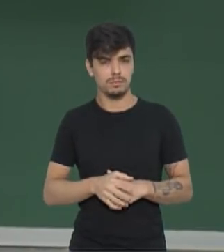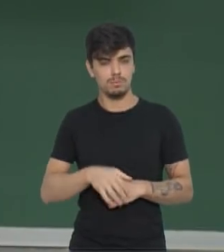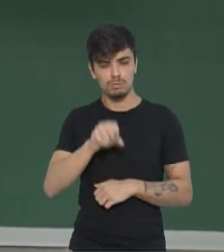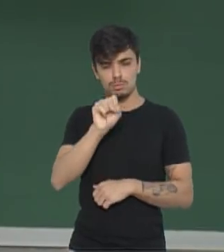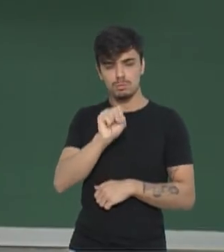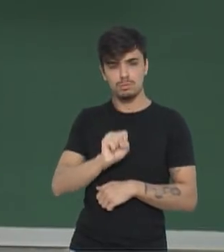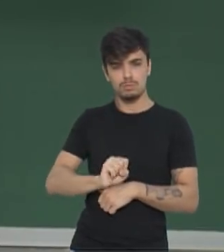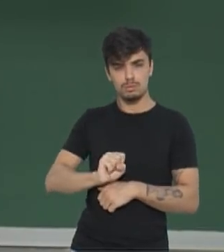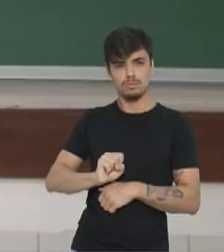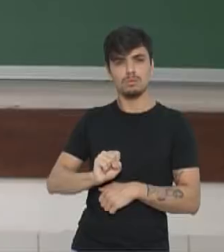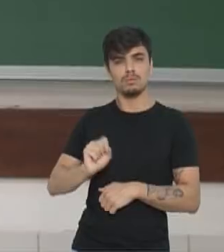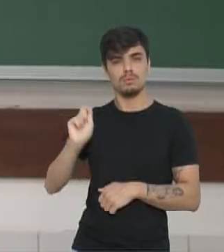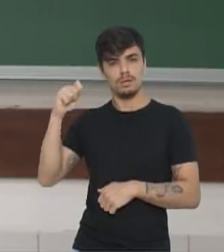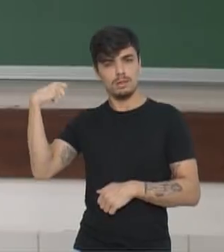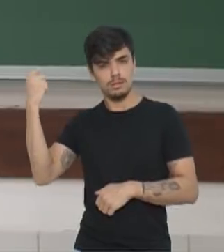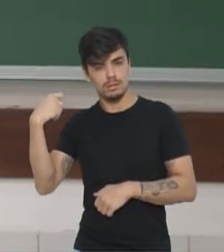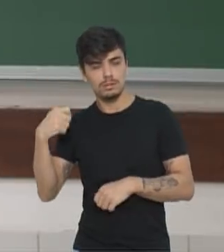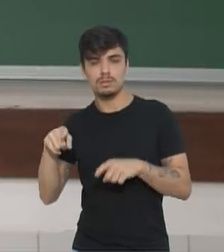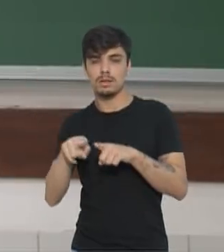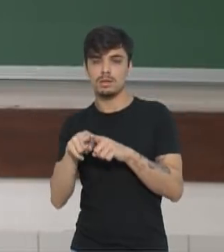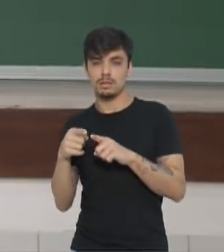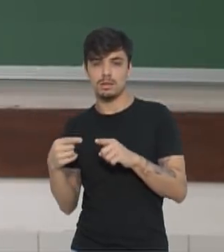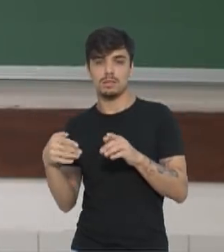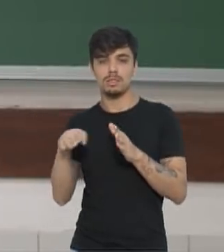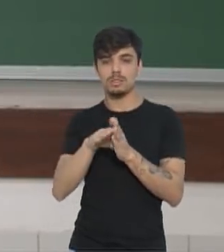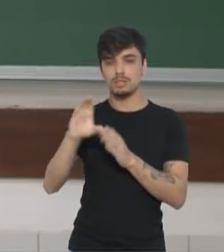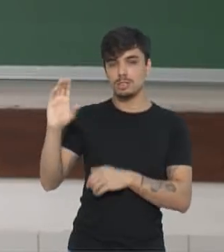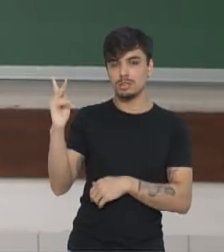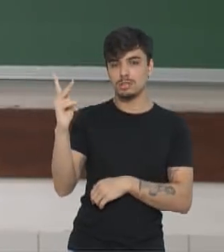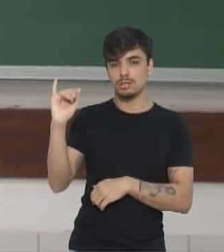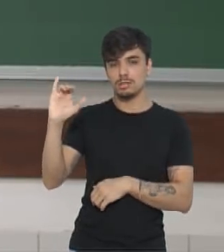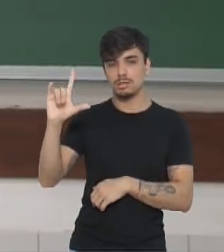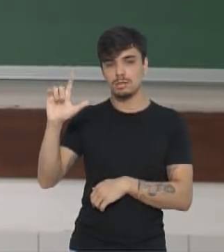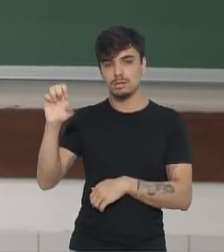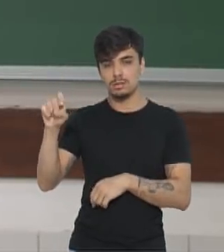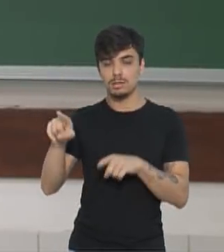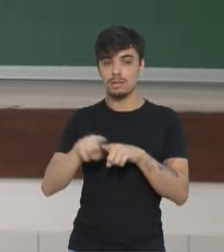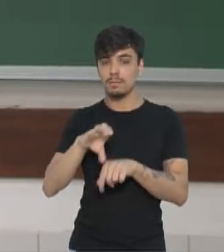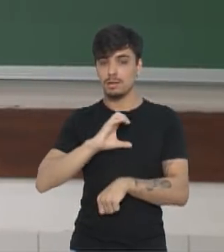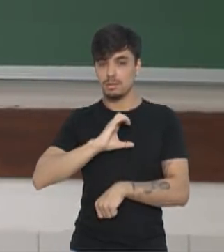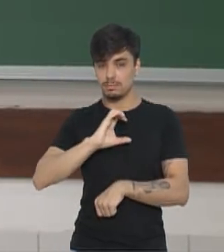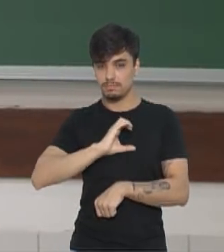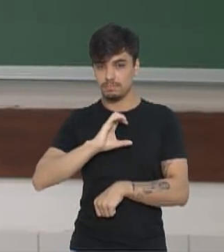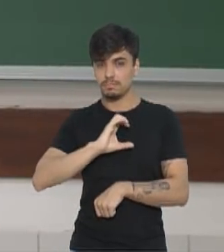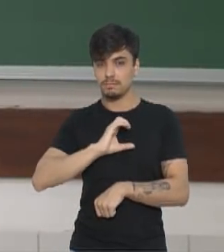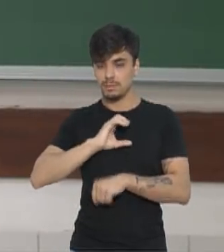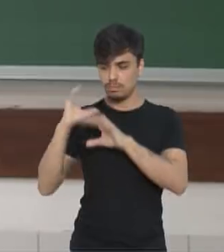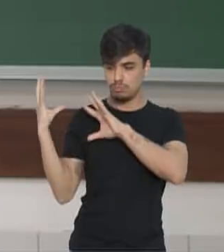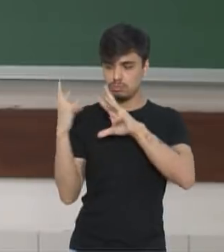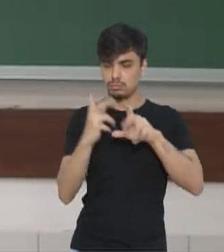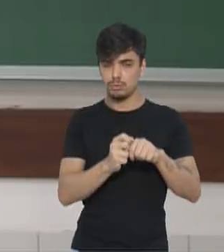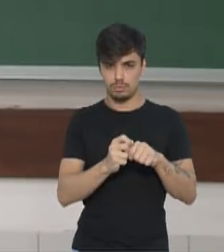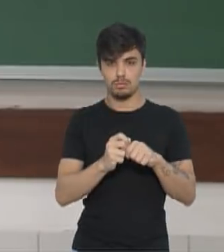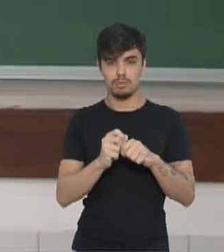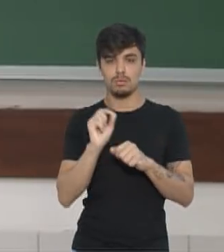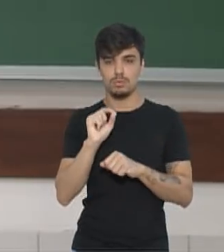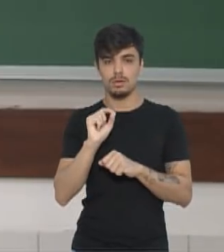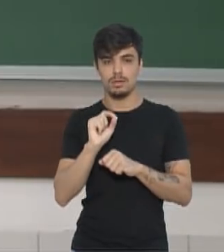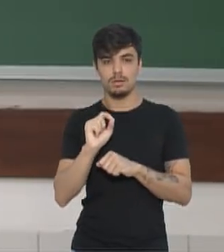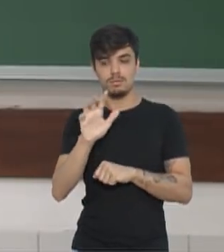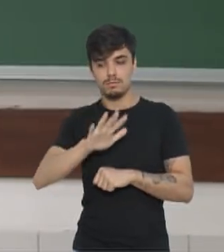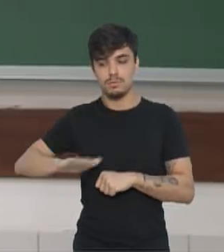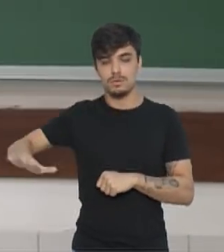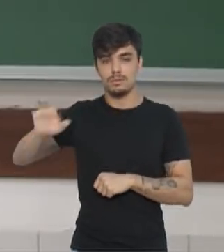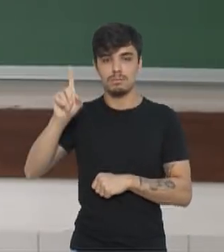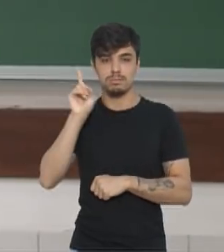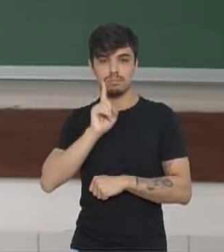do Chile, até os territórios mais ao norte do Canadá. Ou seja, em toda a totalidade do espaço